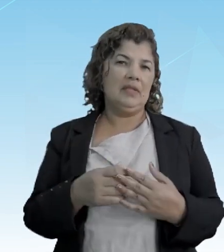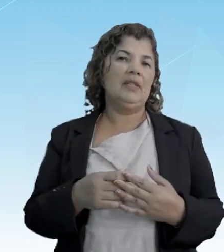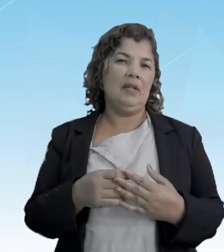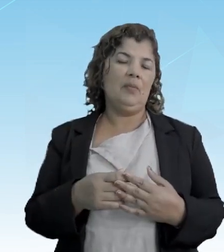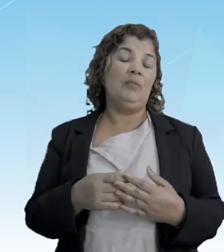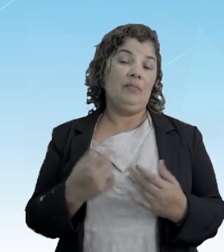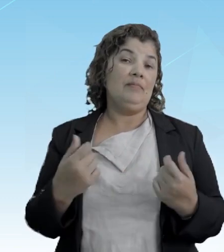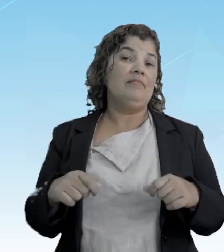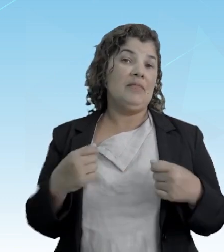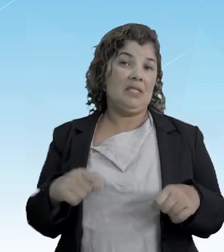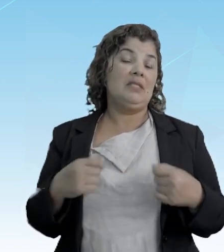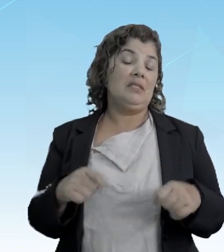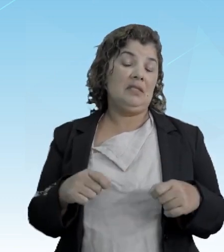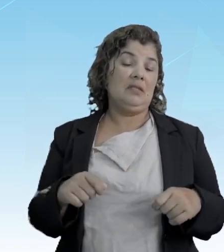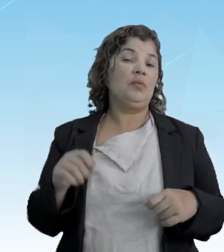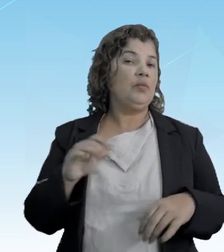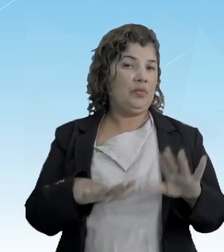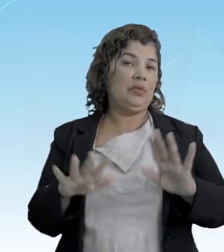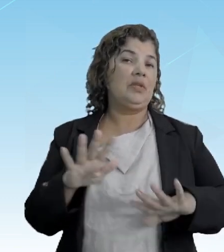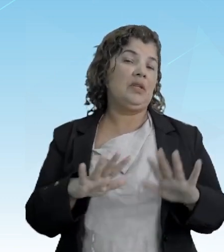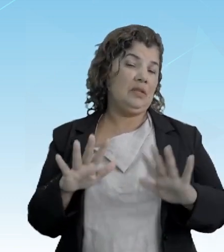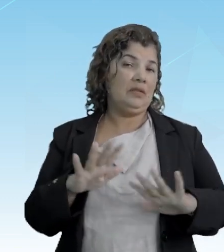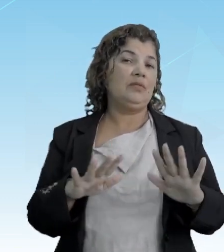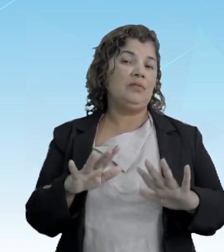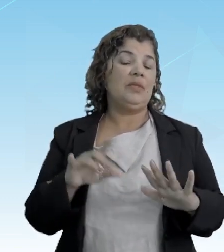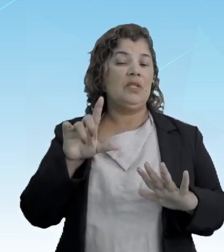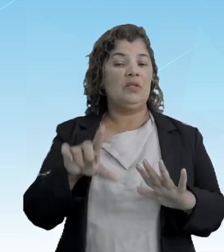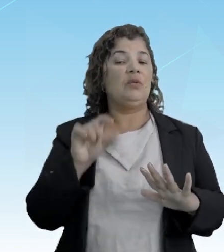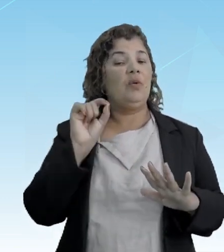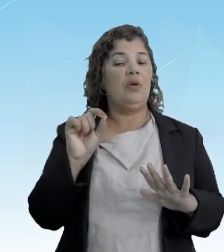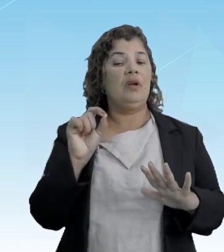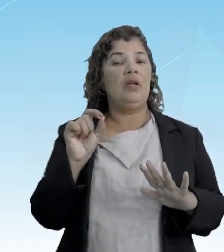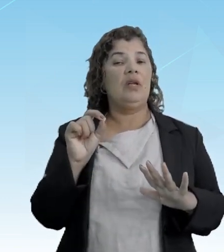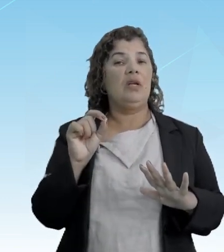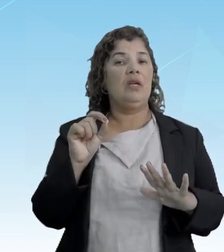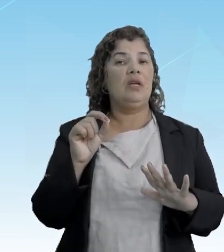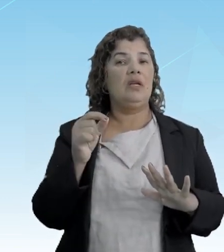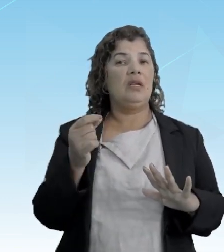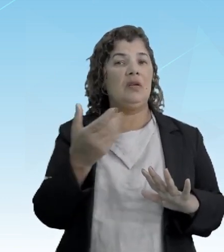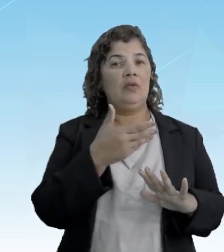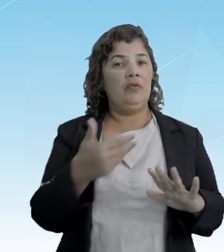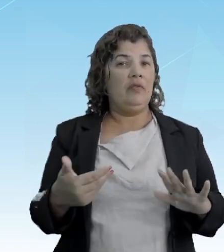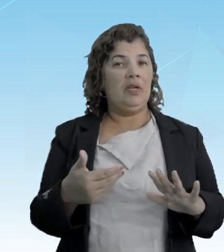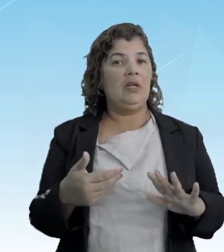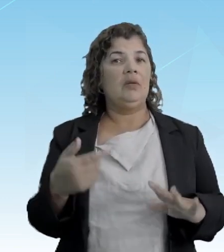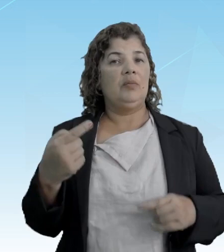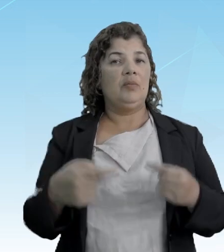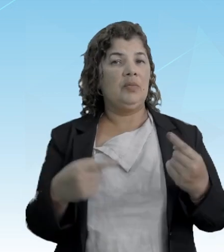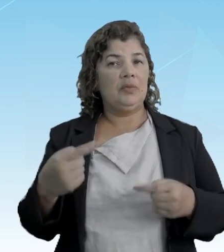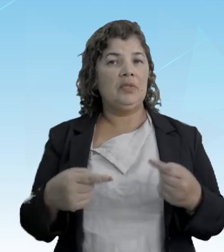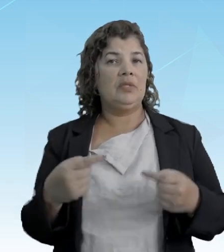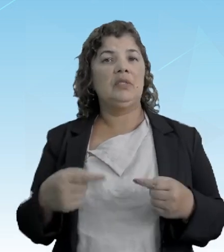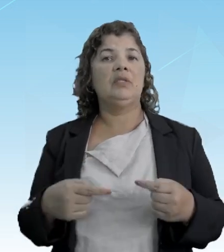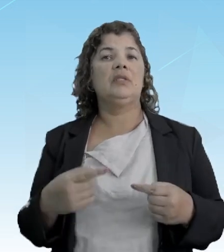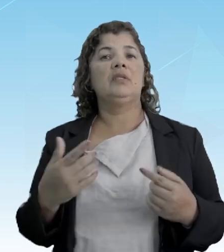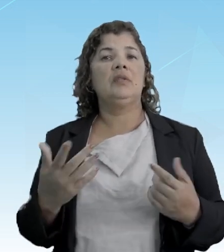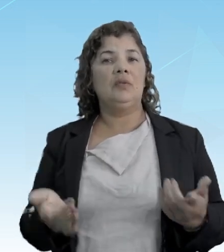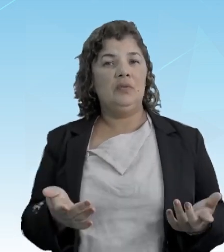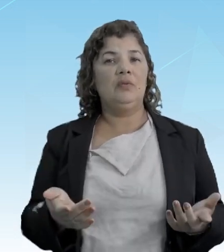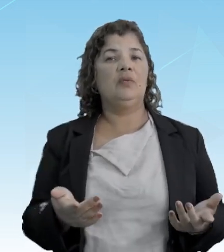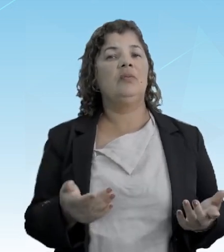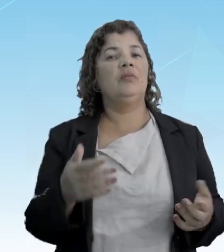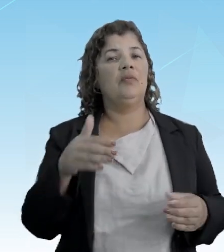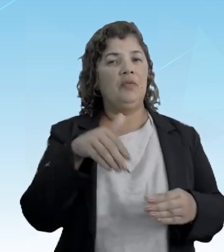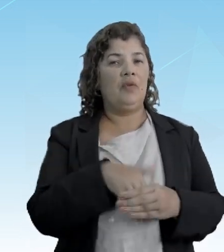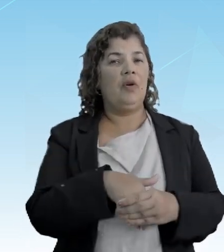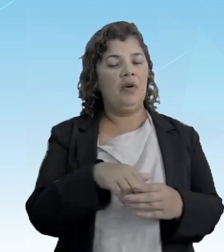que ter muito cuidado com essas pessoas para que a gente, escolhendo essas pessoas, e vocês podem fazer isso através do